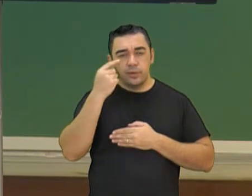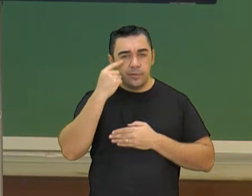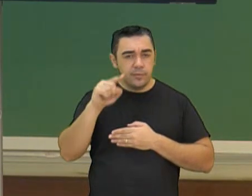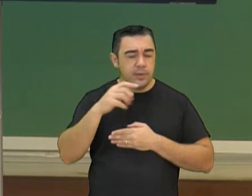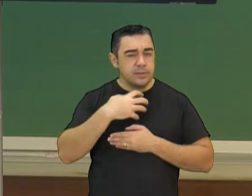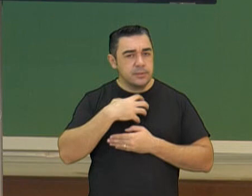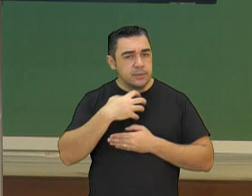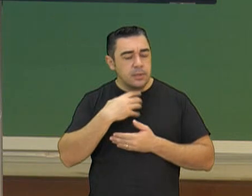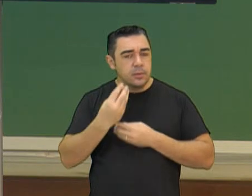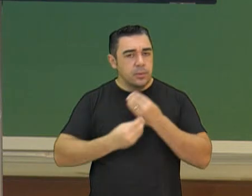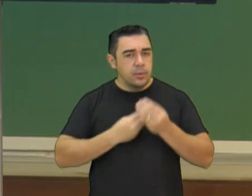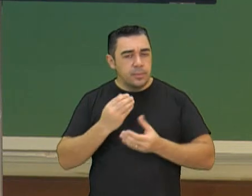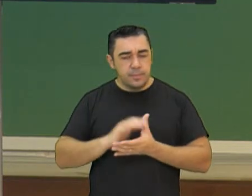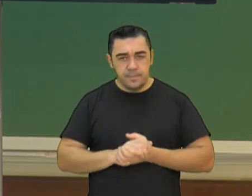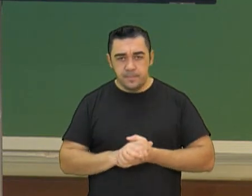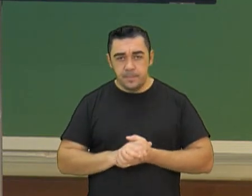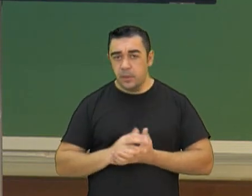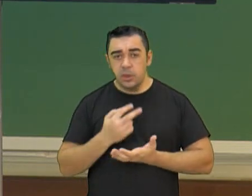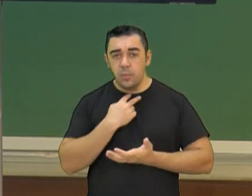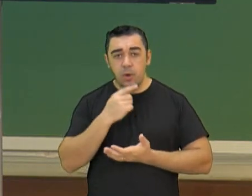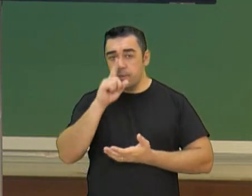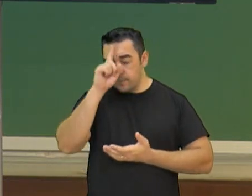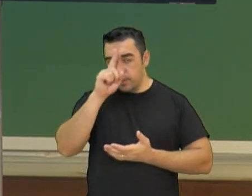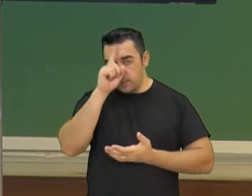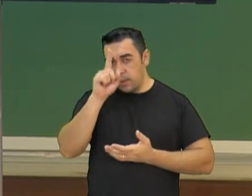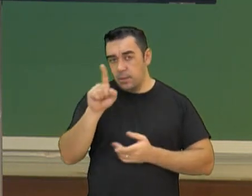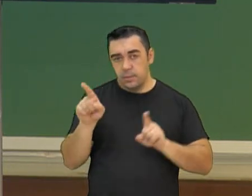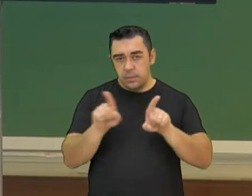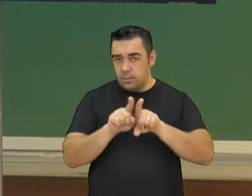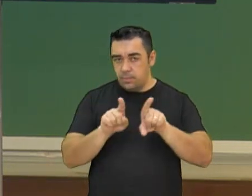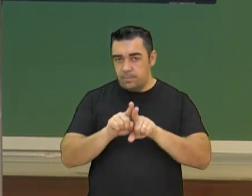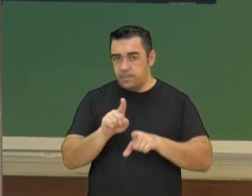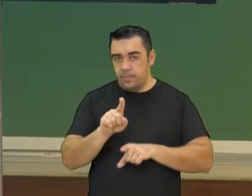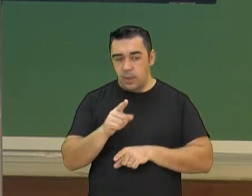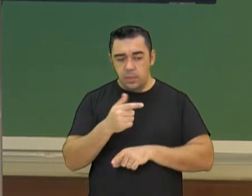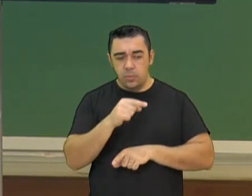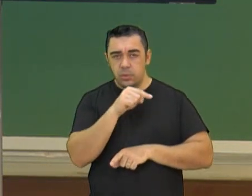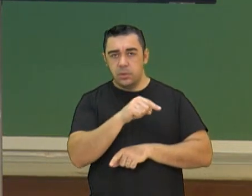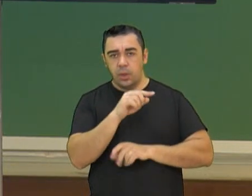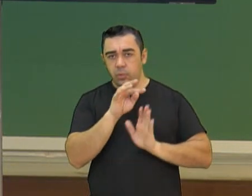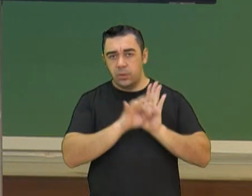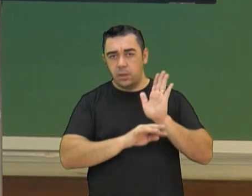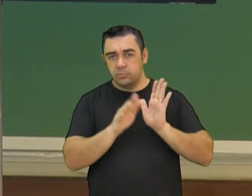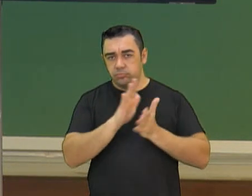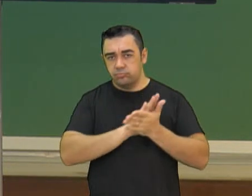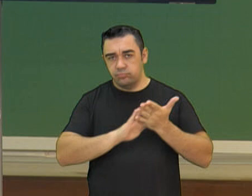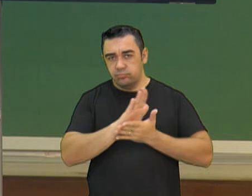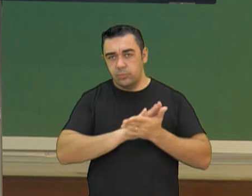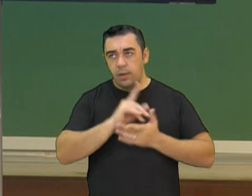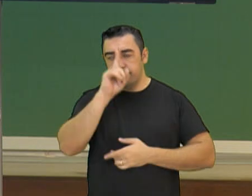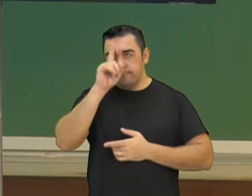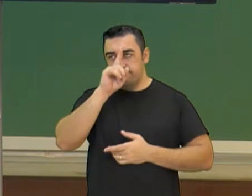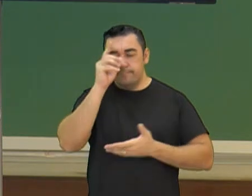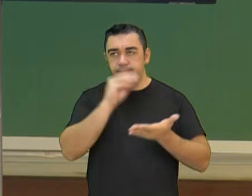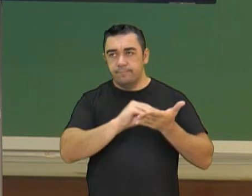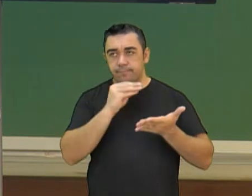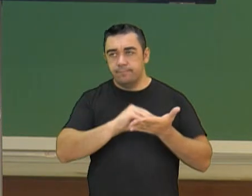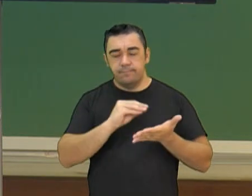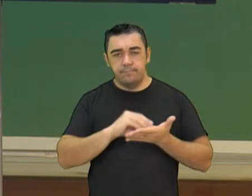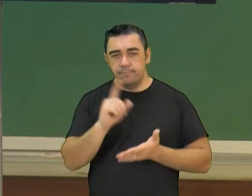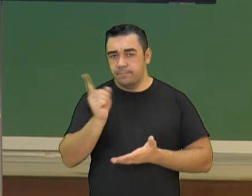sente os fatos. Né? Não pode inventar situações novas que não estão ali contidas no texto original. Tem que ter